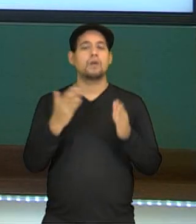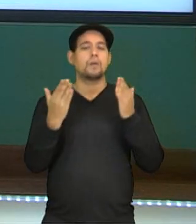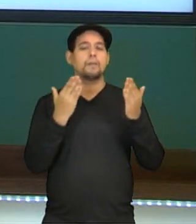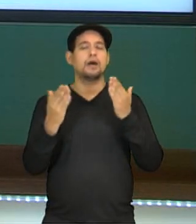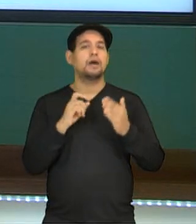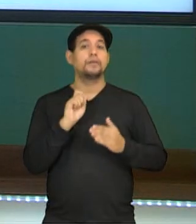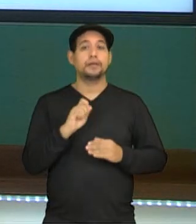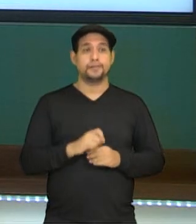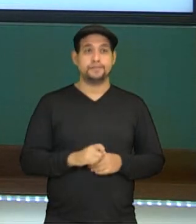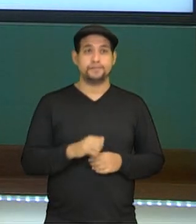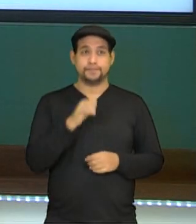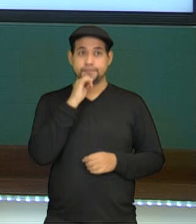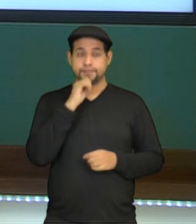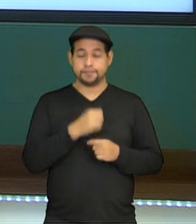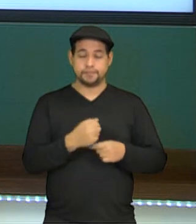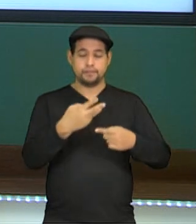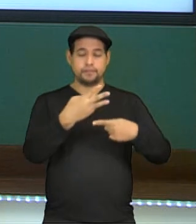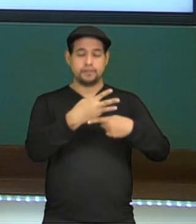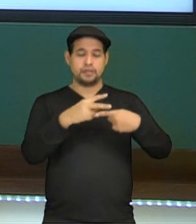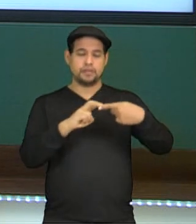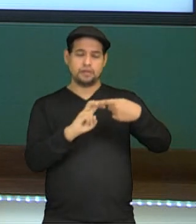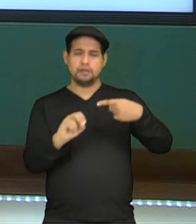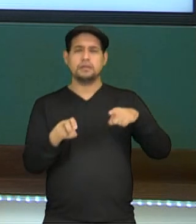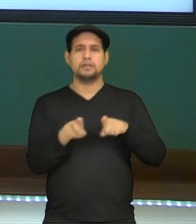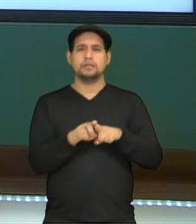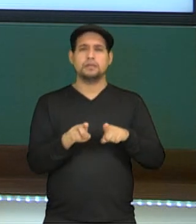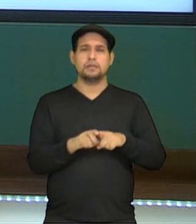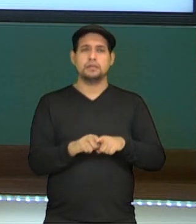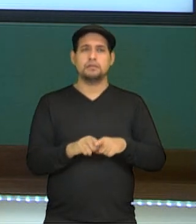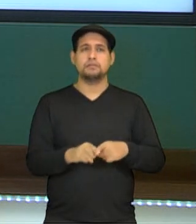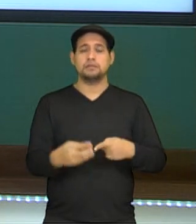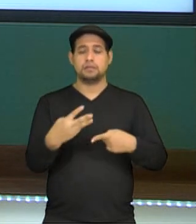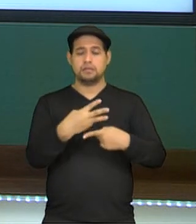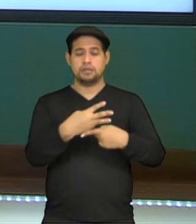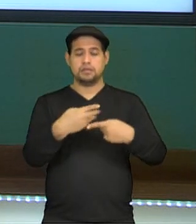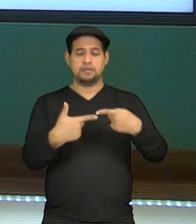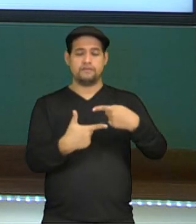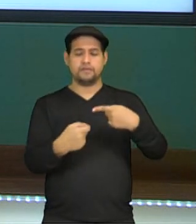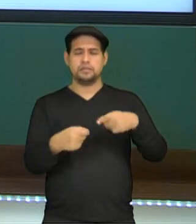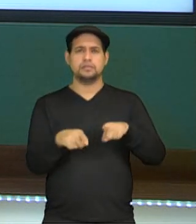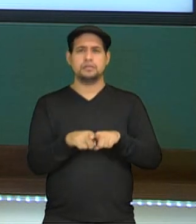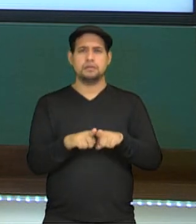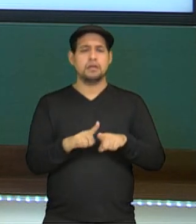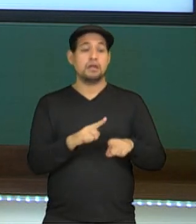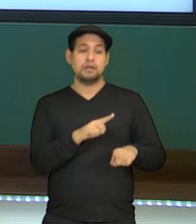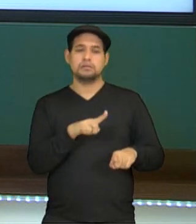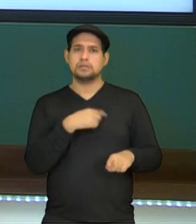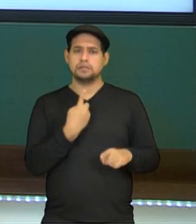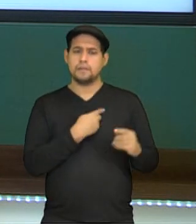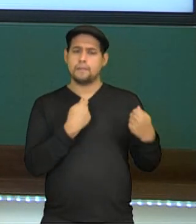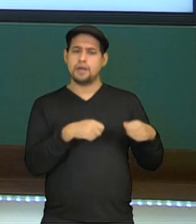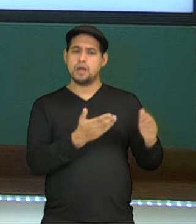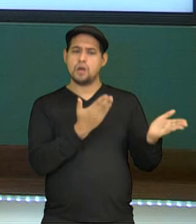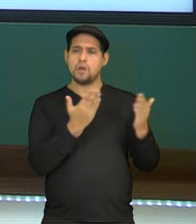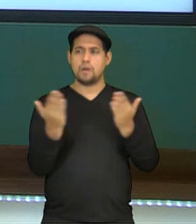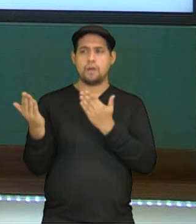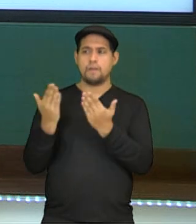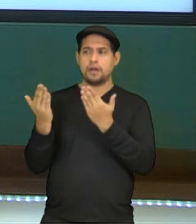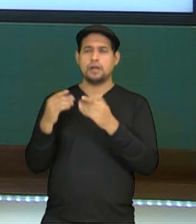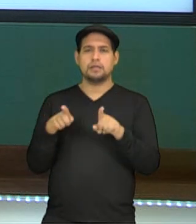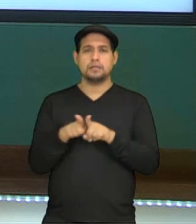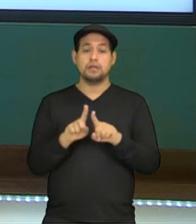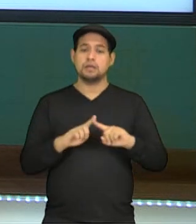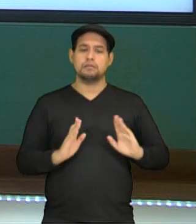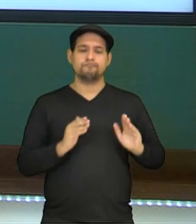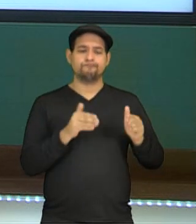comparar? 3, né, sobre 50 e 3 sobre 20, né? Então é isso que a gente vai ter que comparar. Olha só.